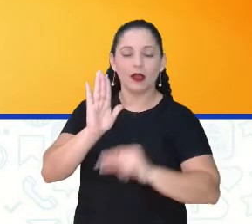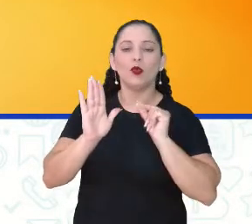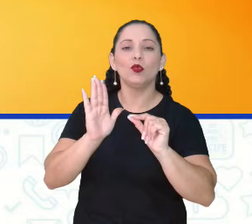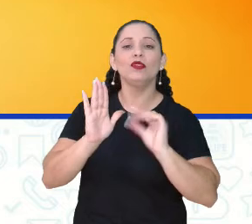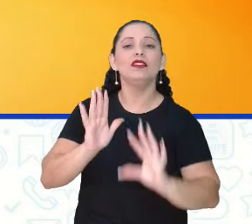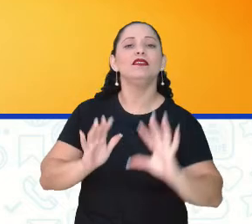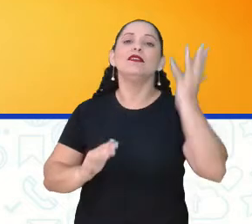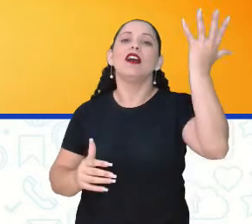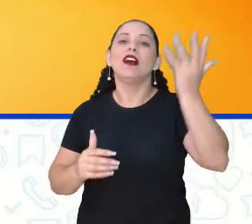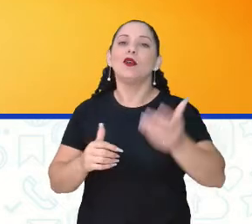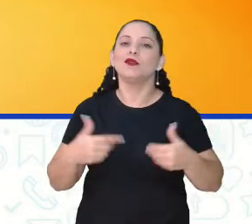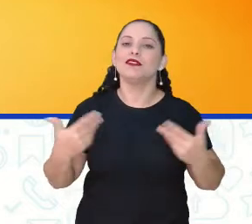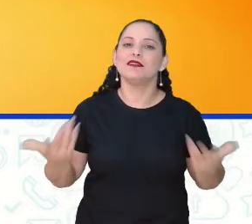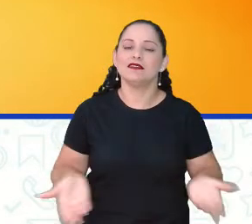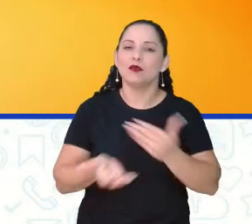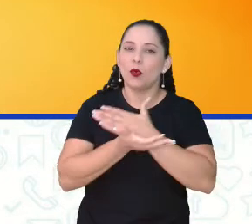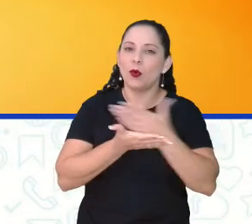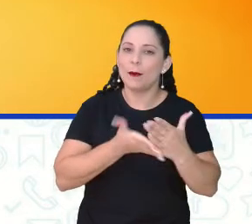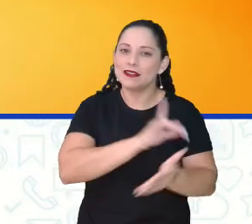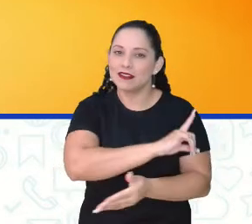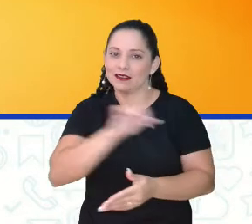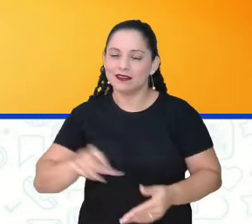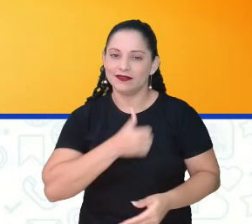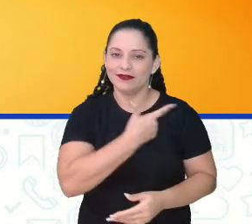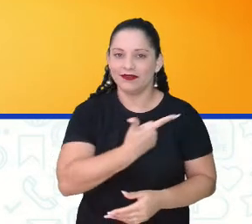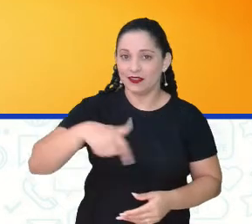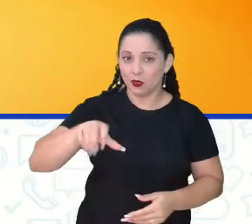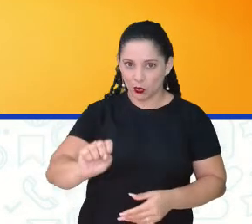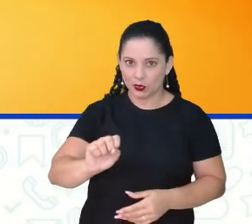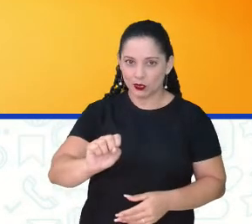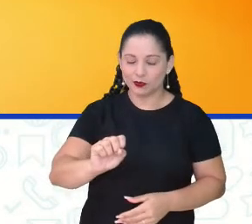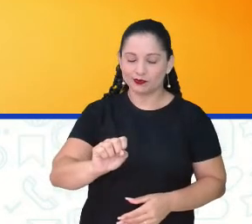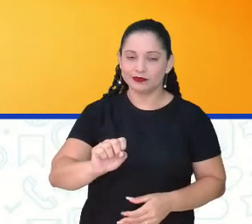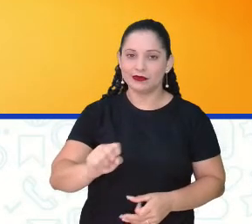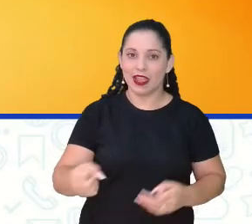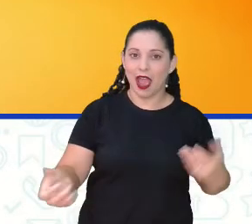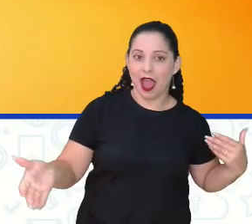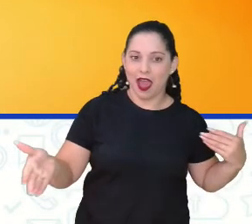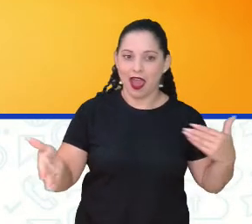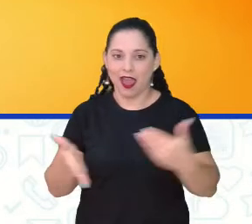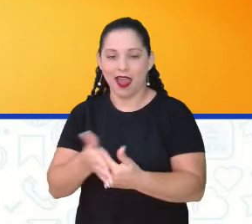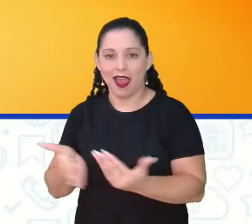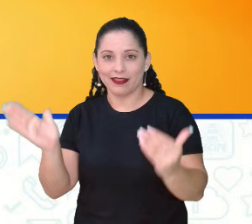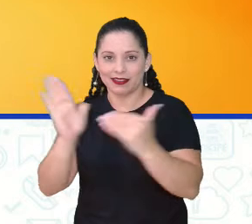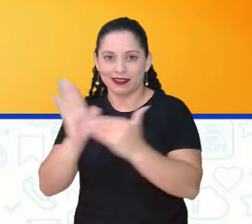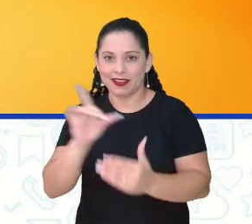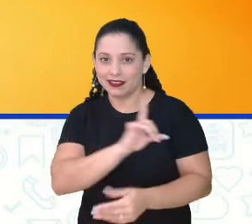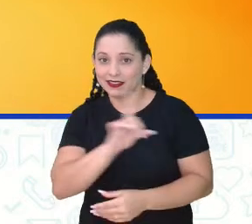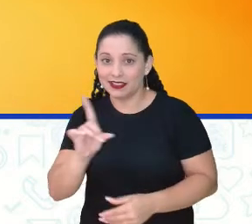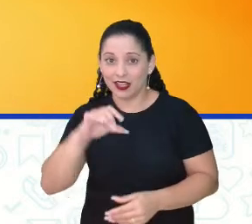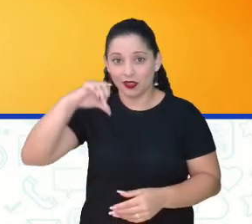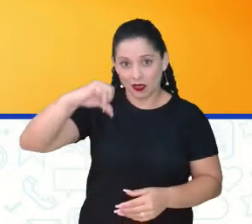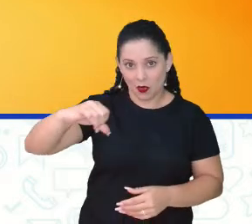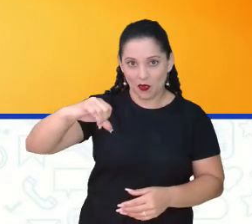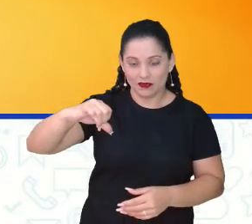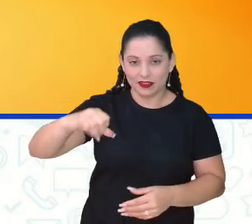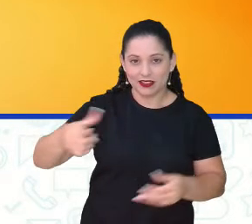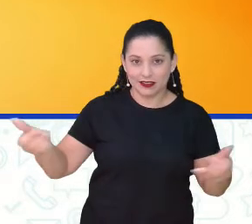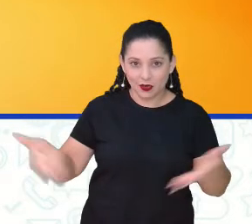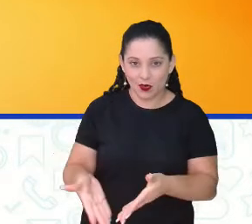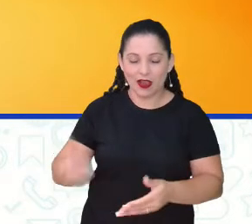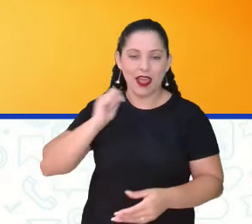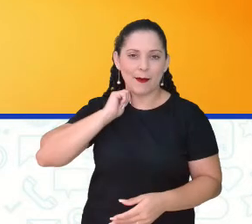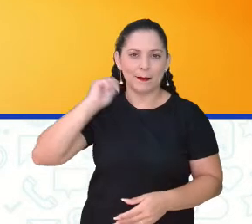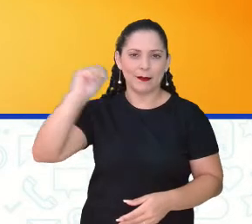está acontecendo? Desde o dia 28, que nós não temos, até o dia 9 de